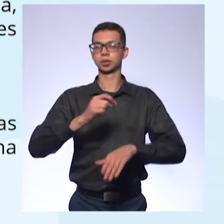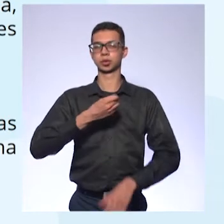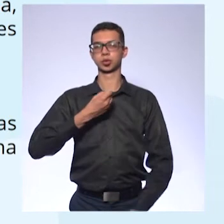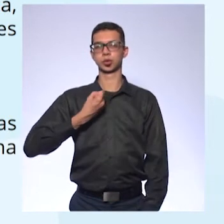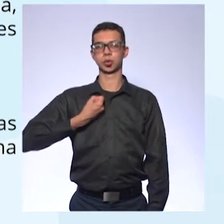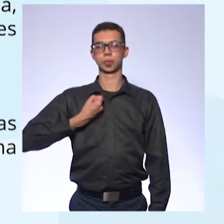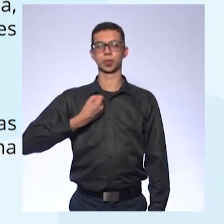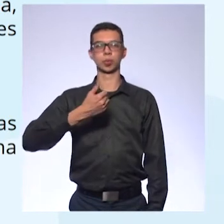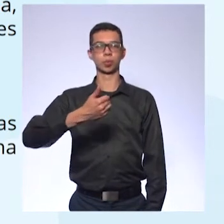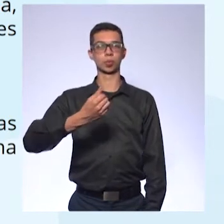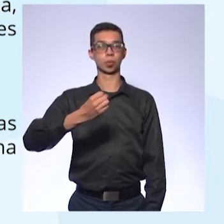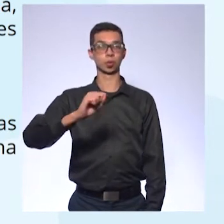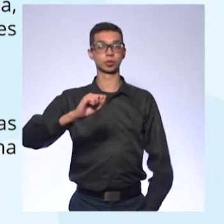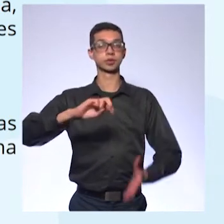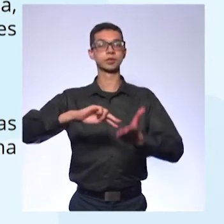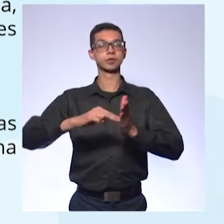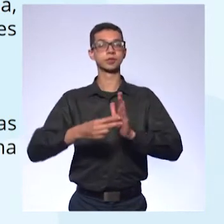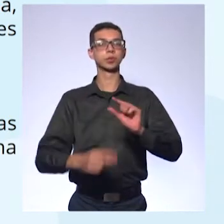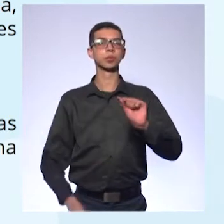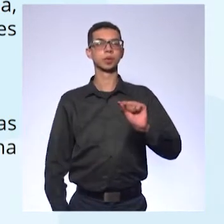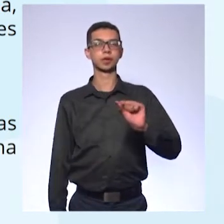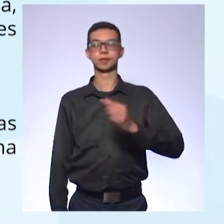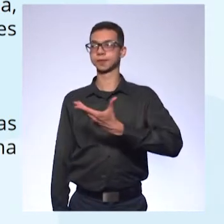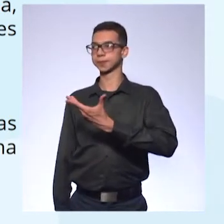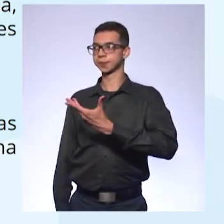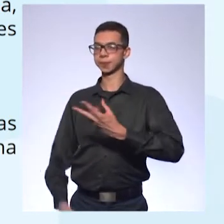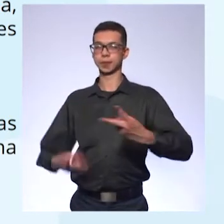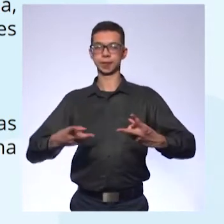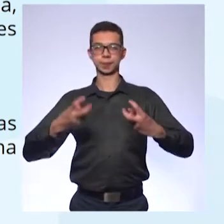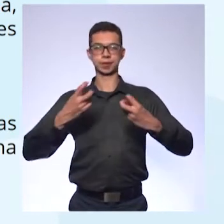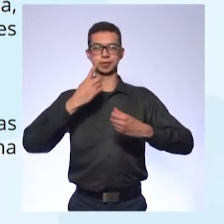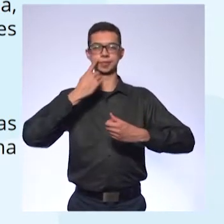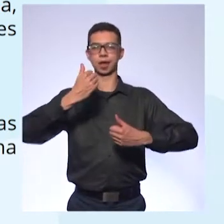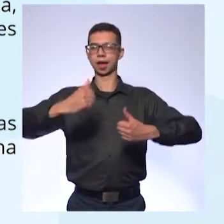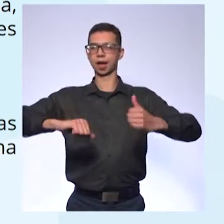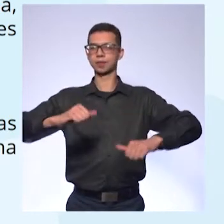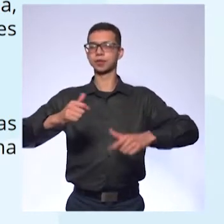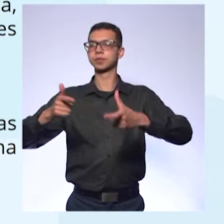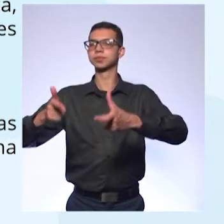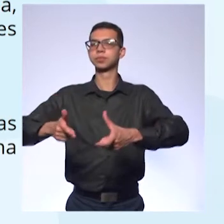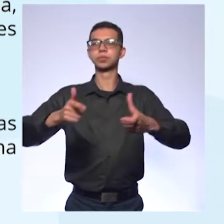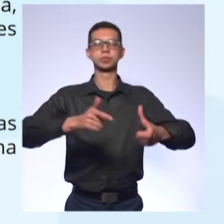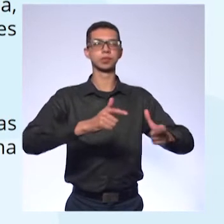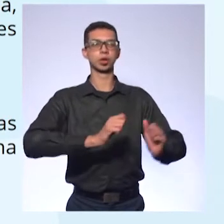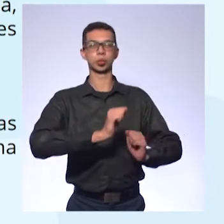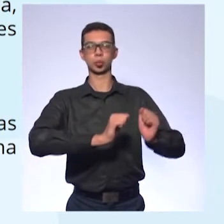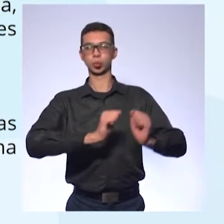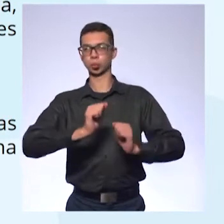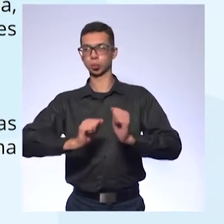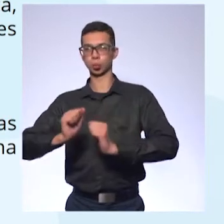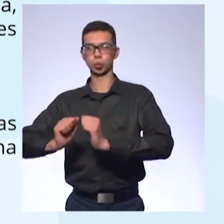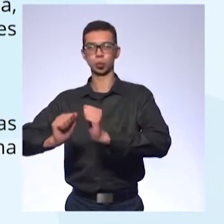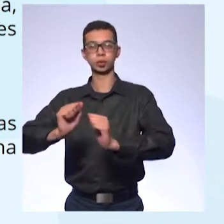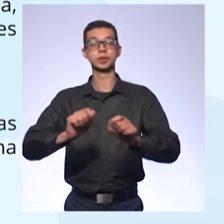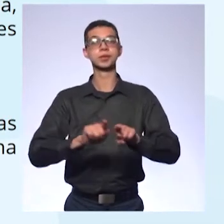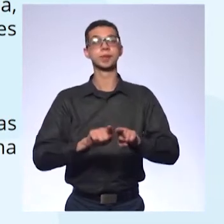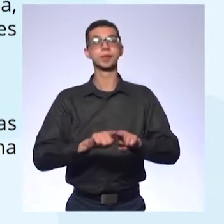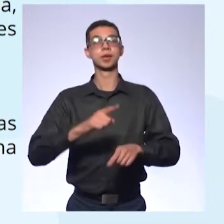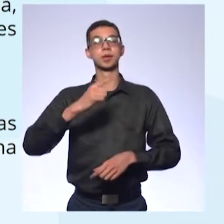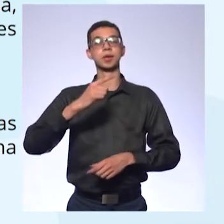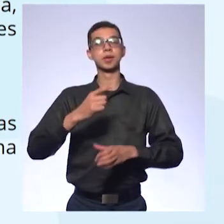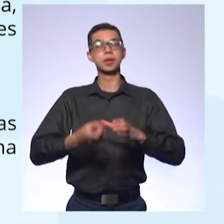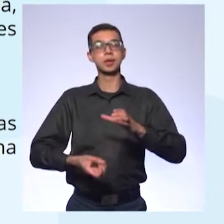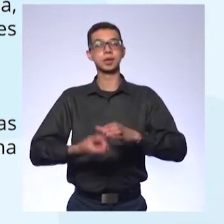18, que significa identificar e analisar as cadeias industriais e de inovação e as consequências dos